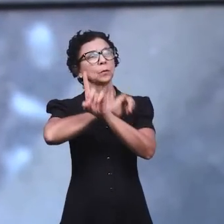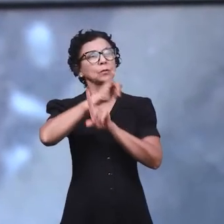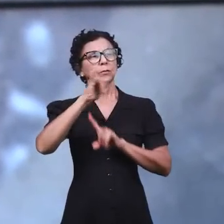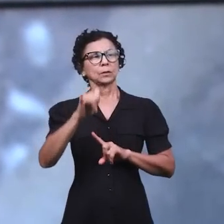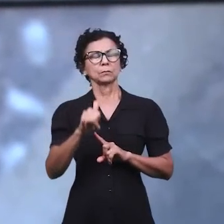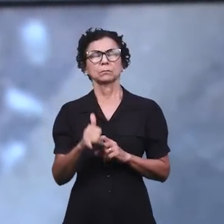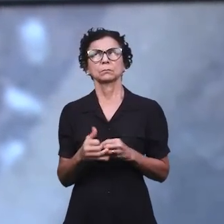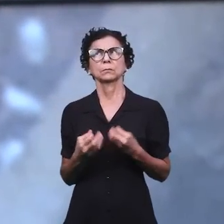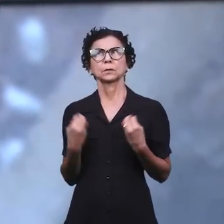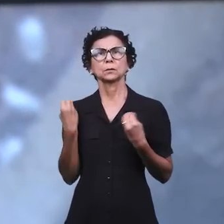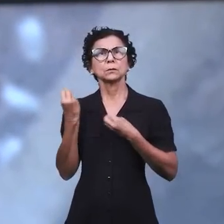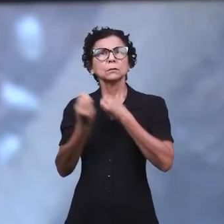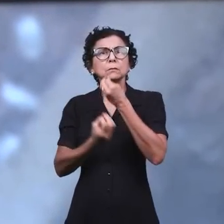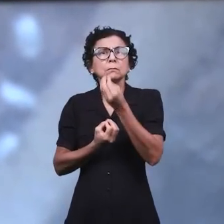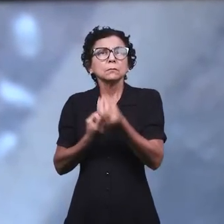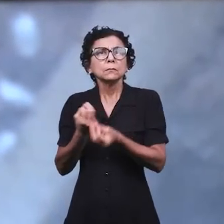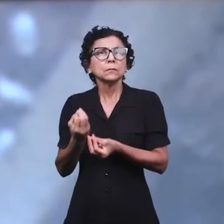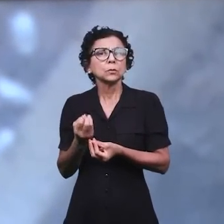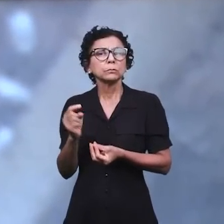E como é que vai ser isso?